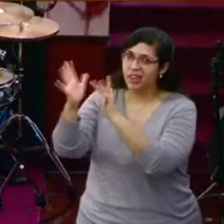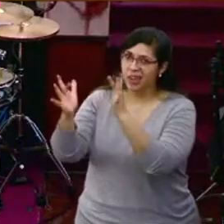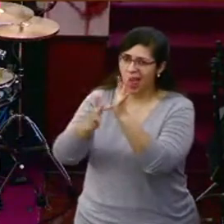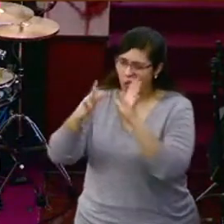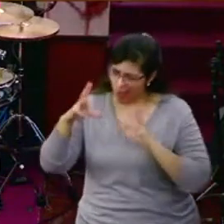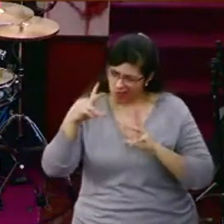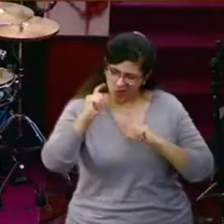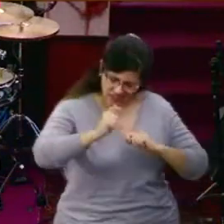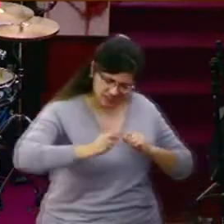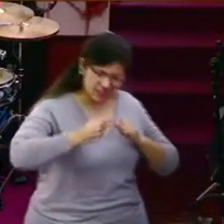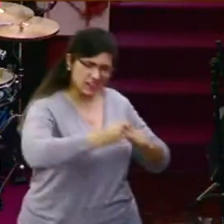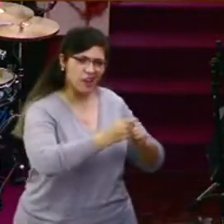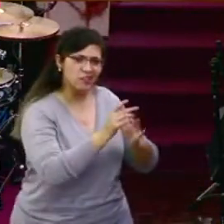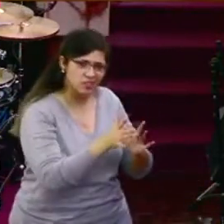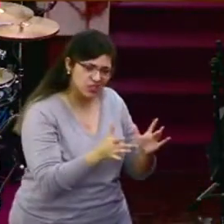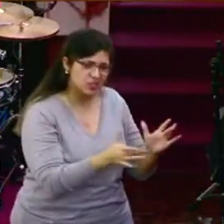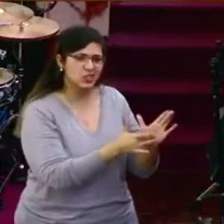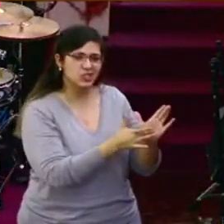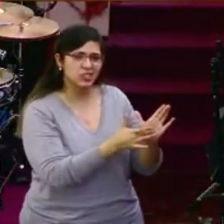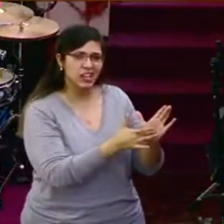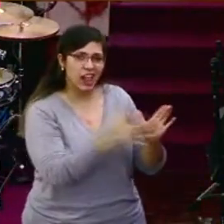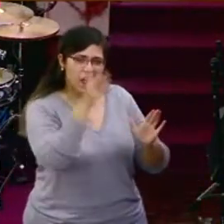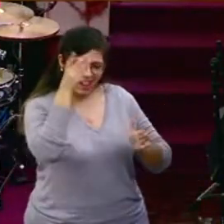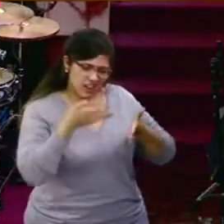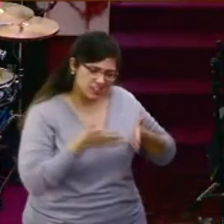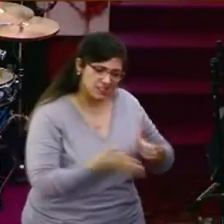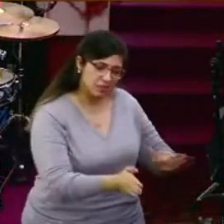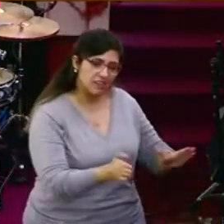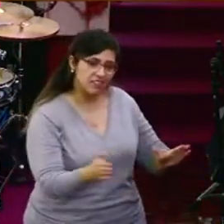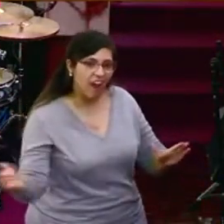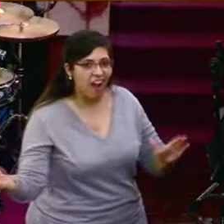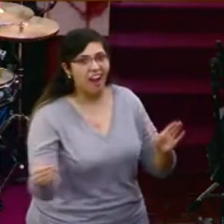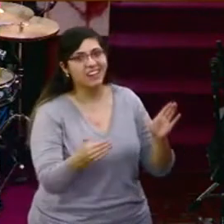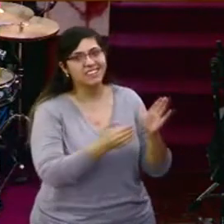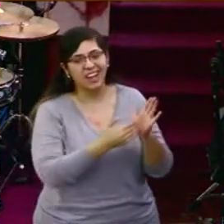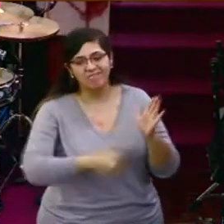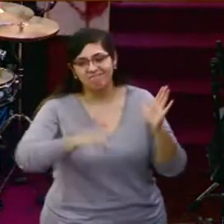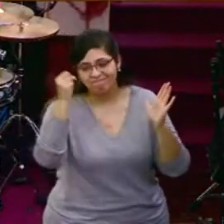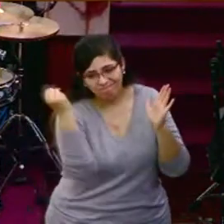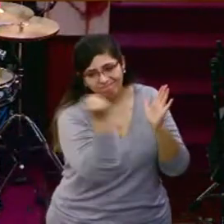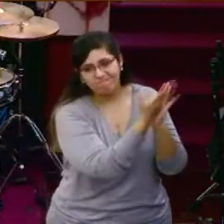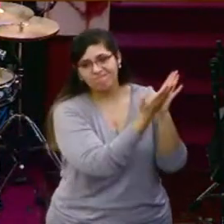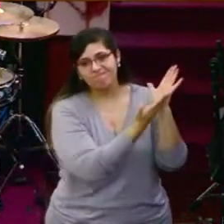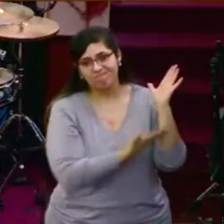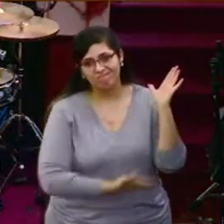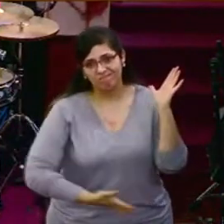deu a força necessária para que jesus fosse do nascimento a sua crucificação